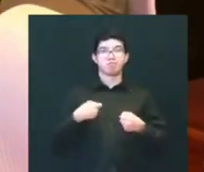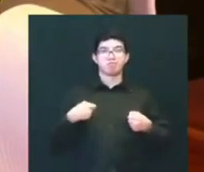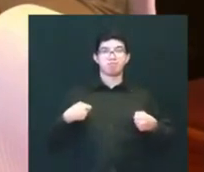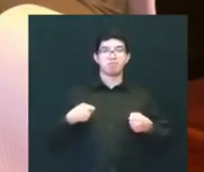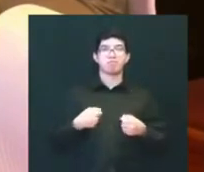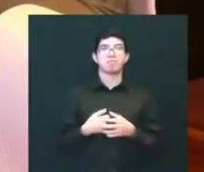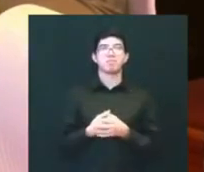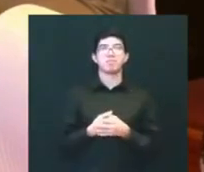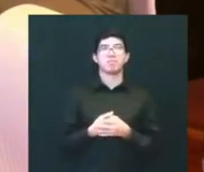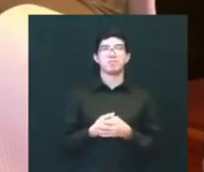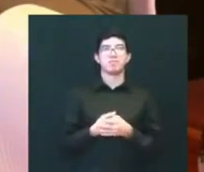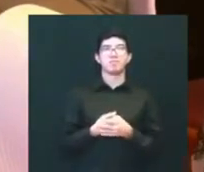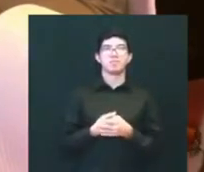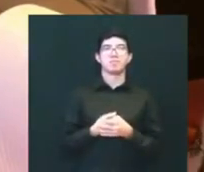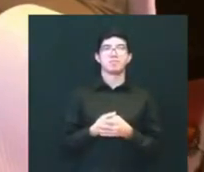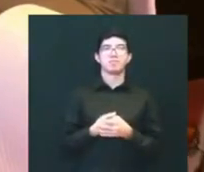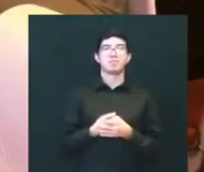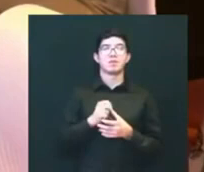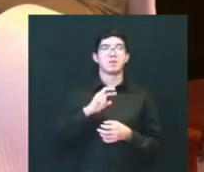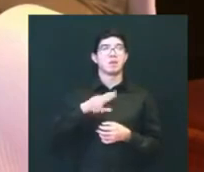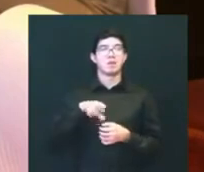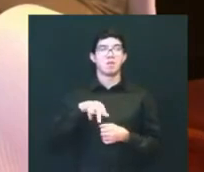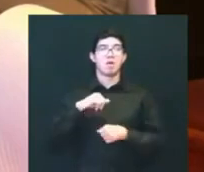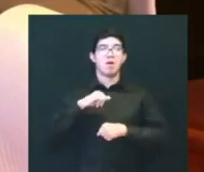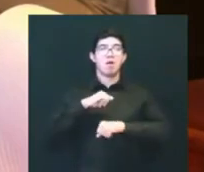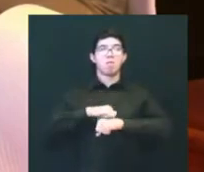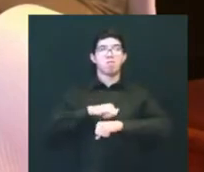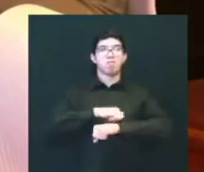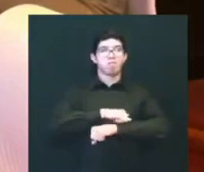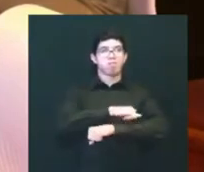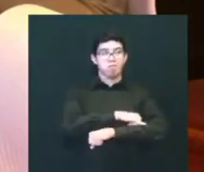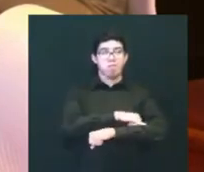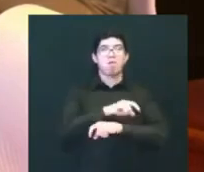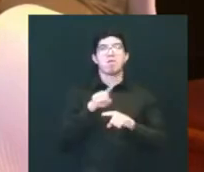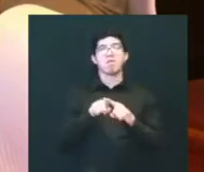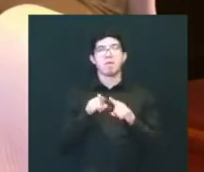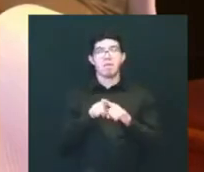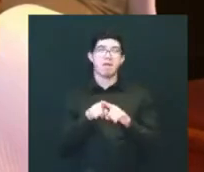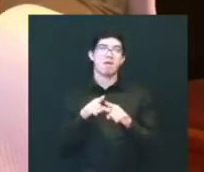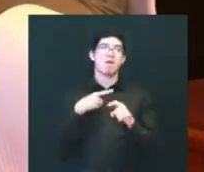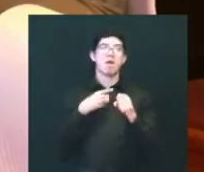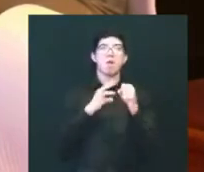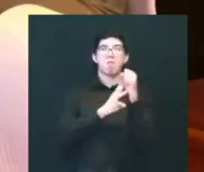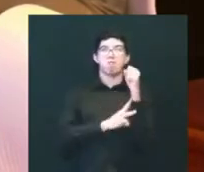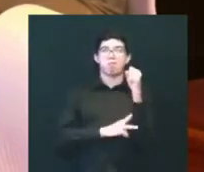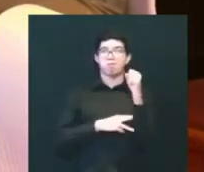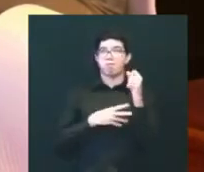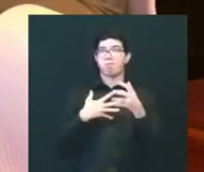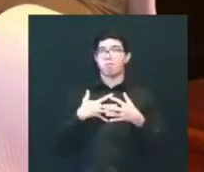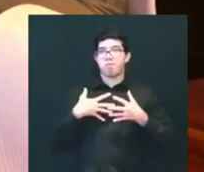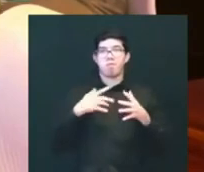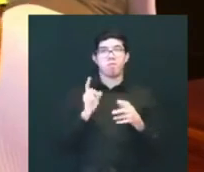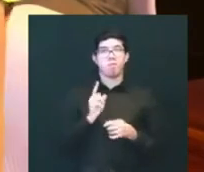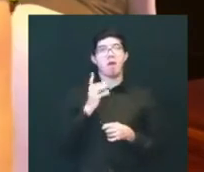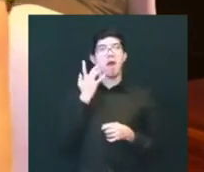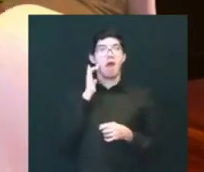seja nem tanto gordura e muito menos músculo. Eu acredito que seja aquela retenção de líquido que, né,